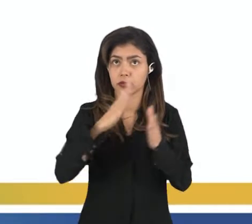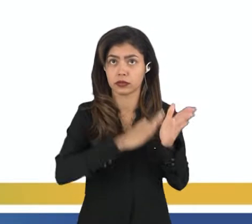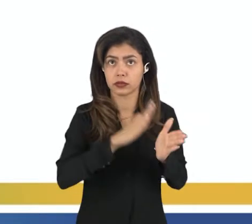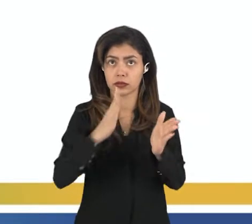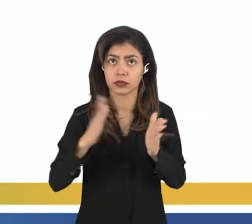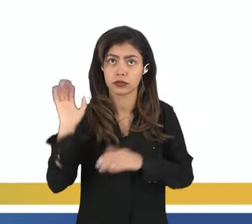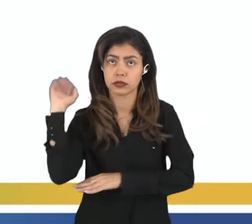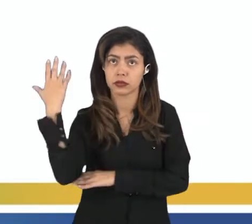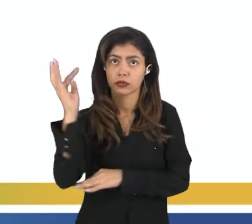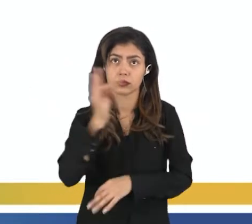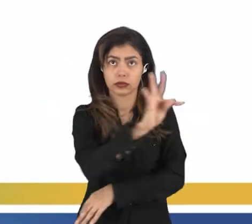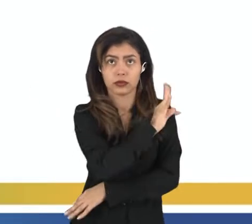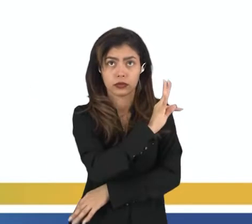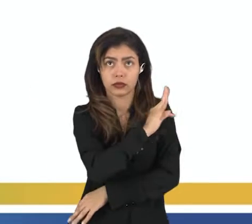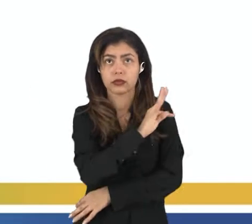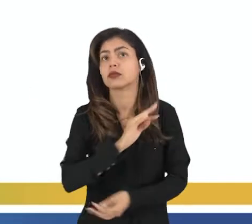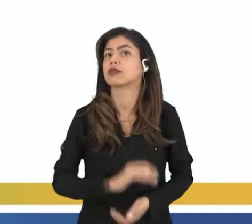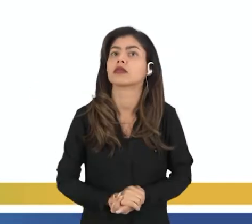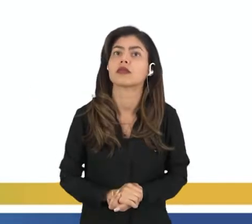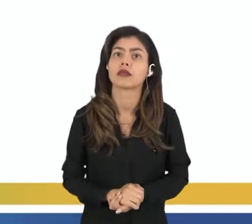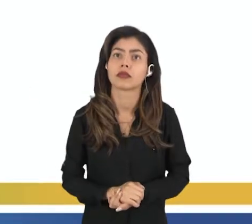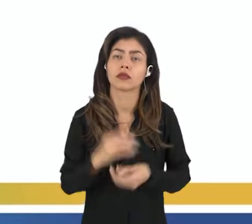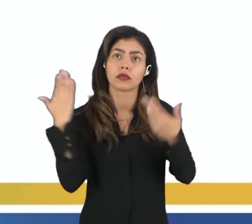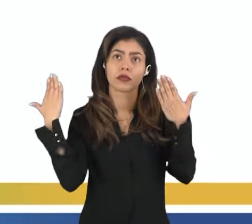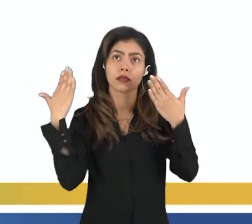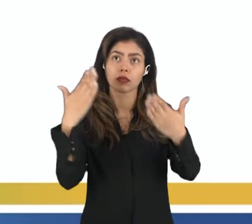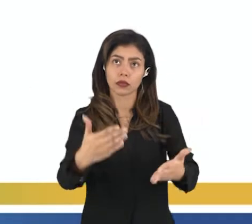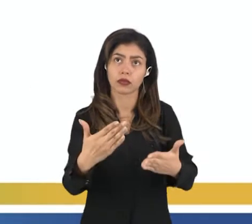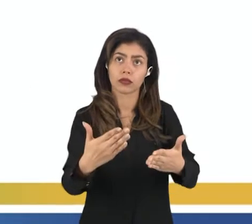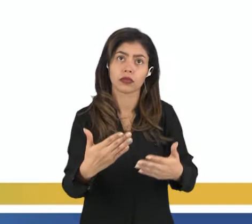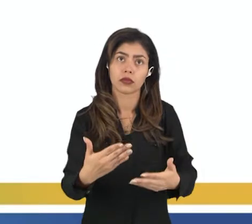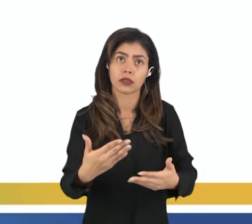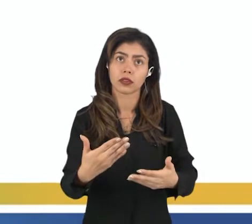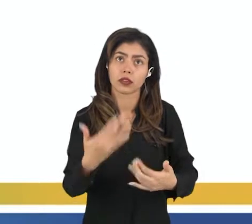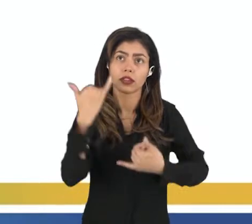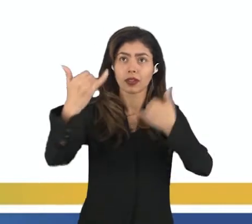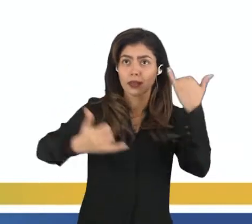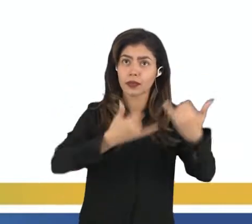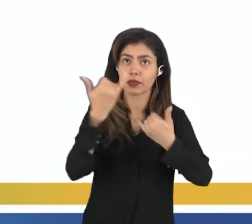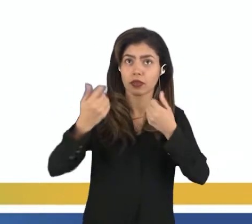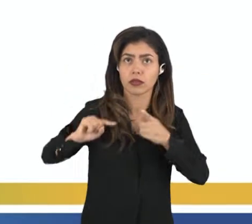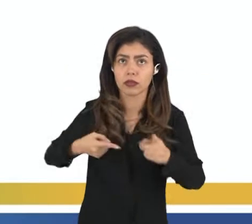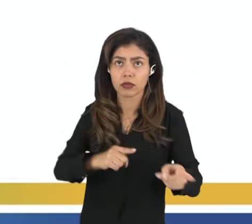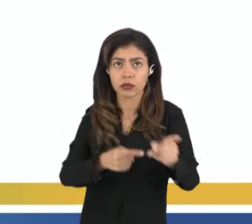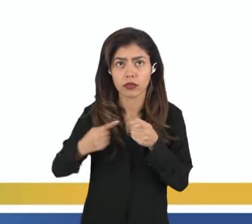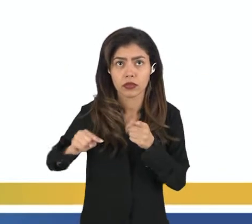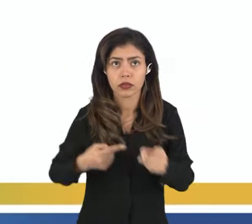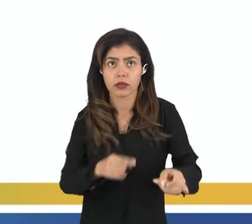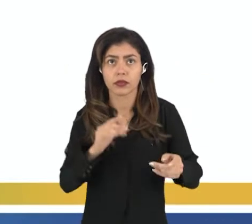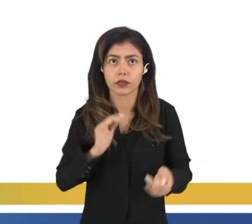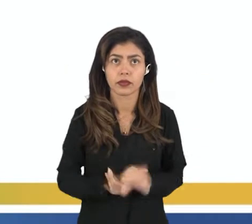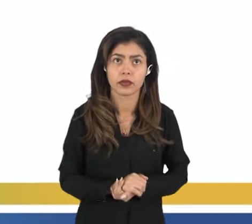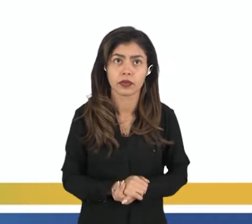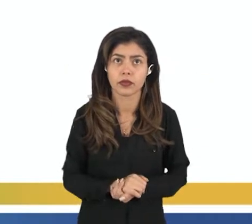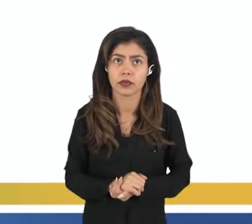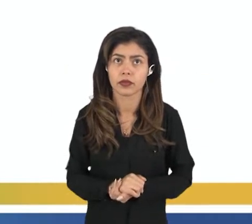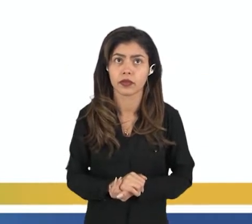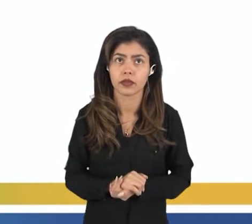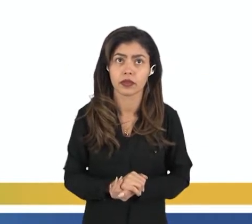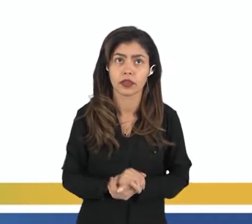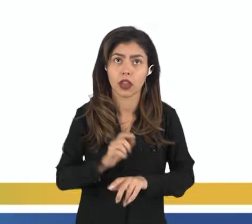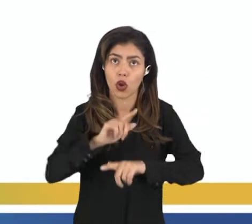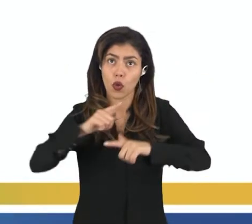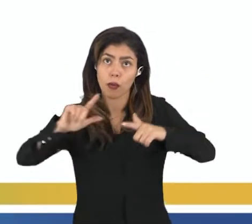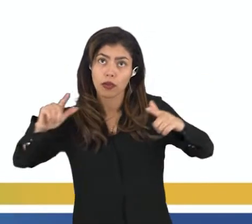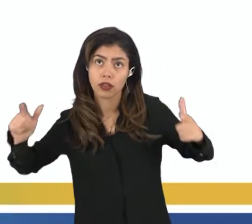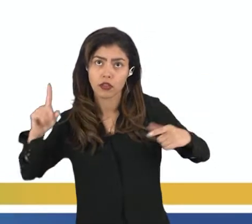partir do arvorismo técnico, com o objetivo da diversão, né? Do desafio. Com esse objetivo,